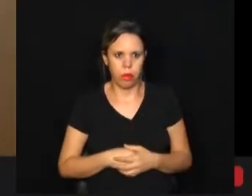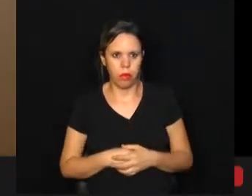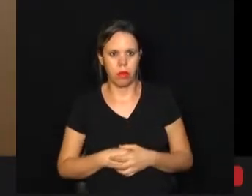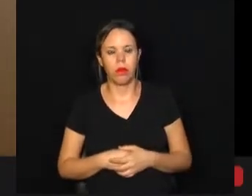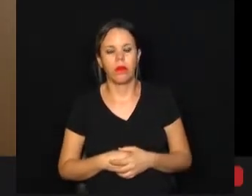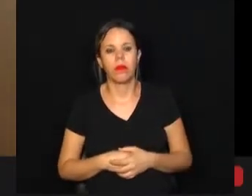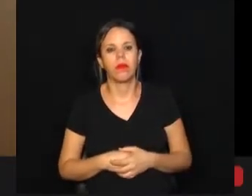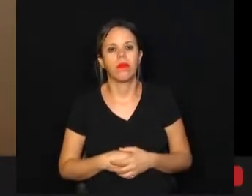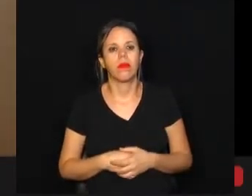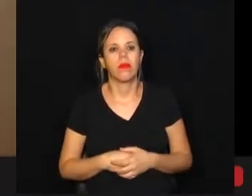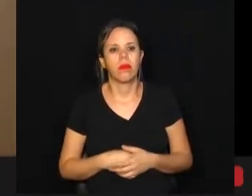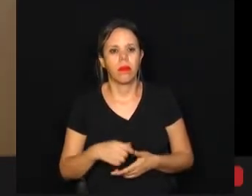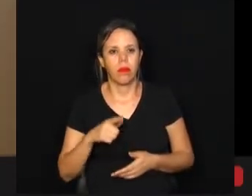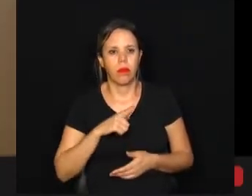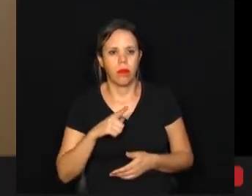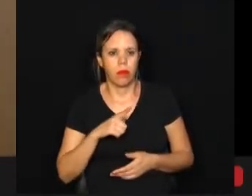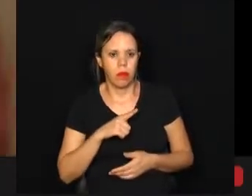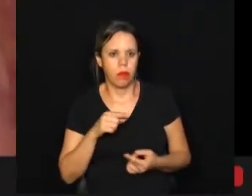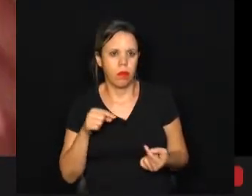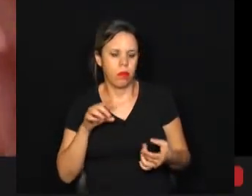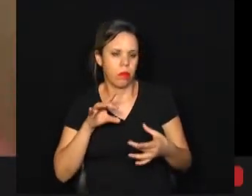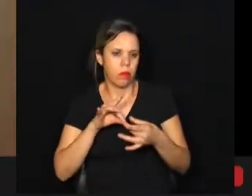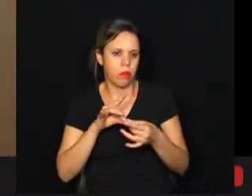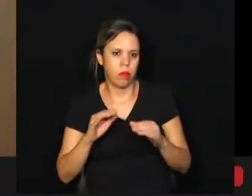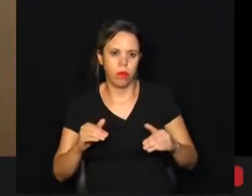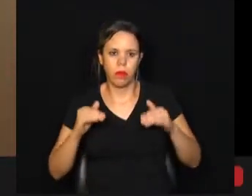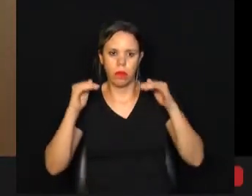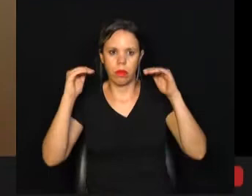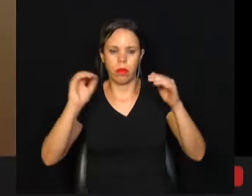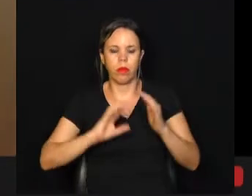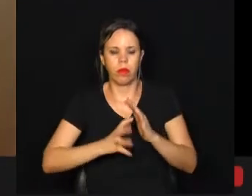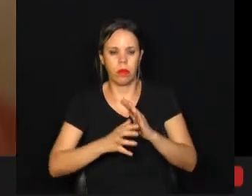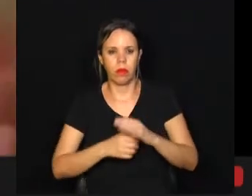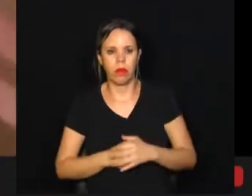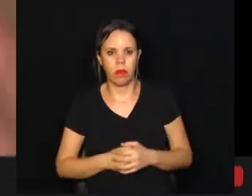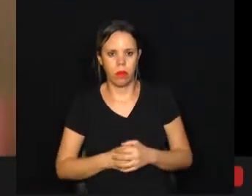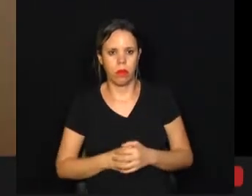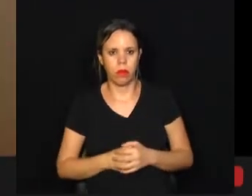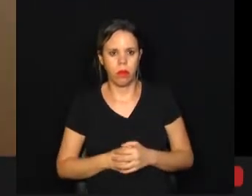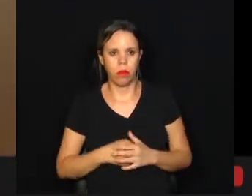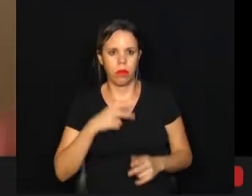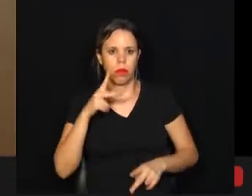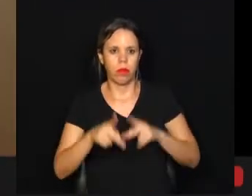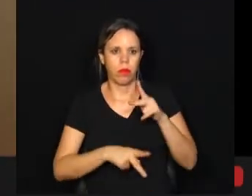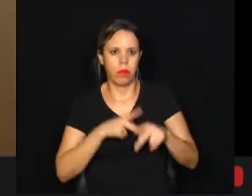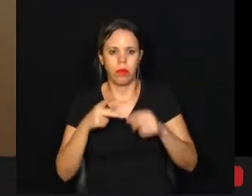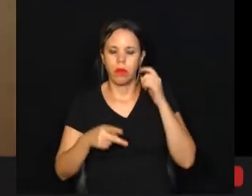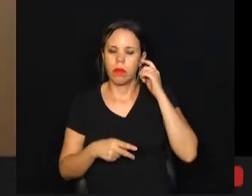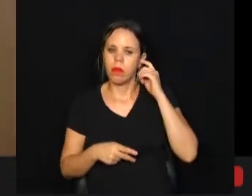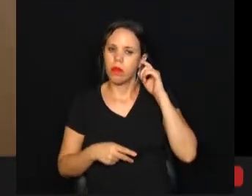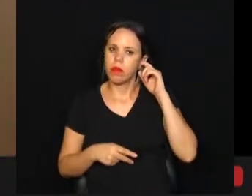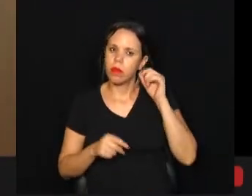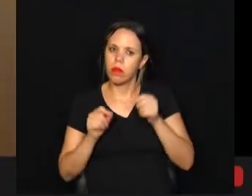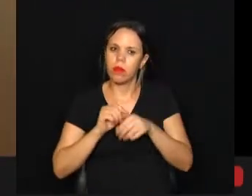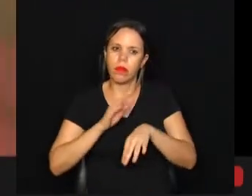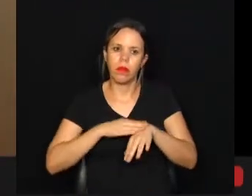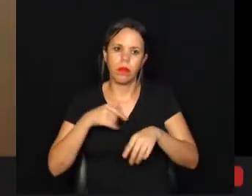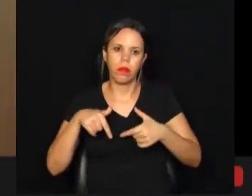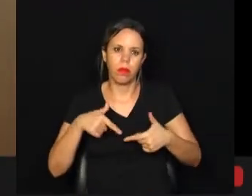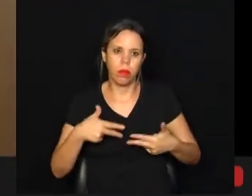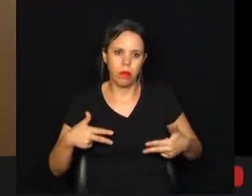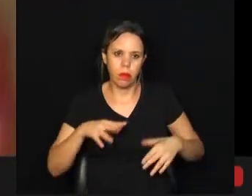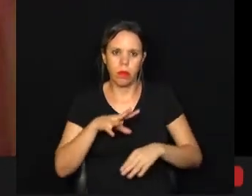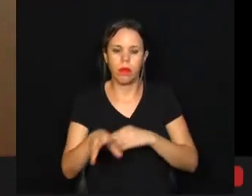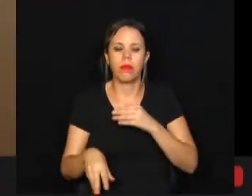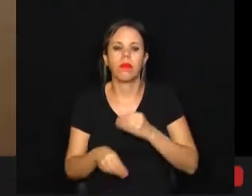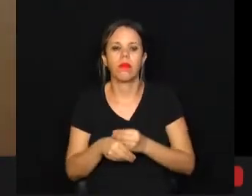esses movimentos têm um cunho sempre suprapartidário, envolve pessoas, fazeres, trabalhos que